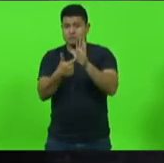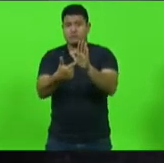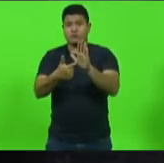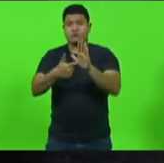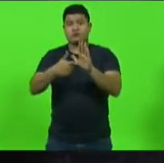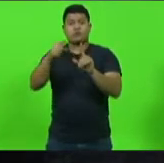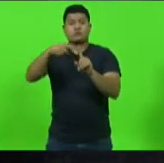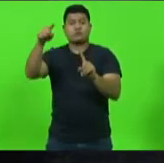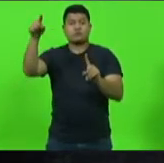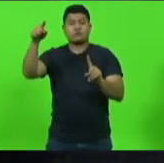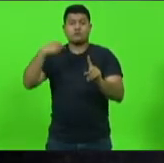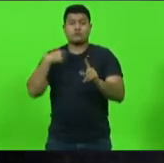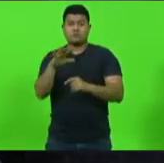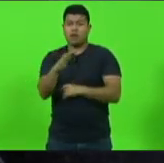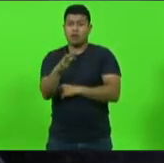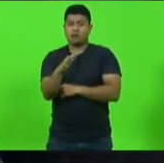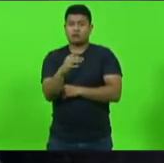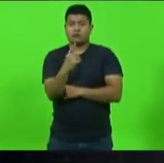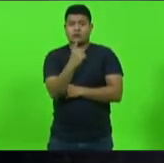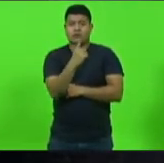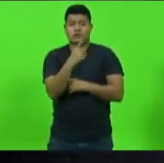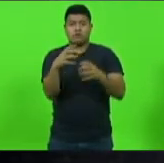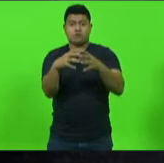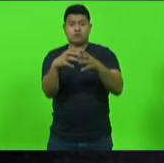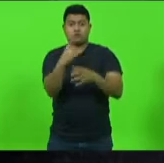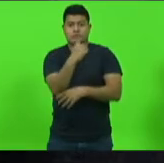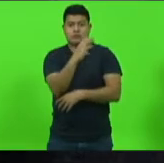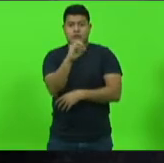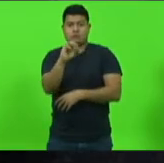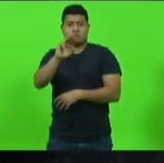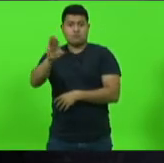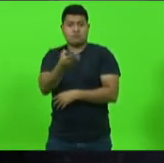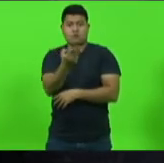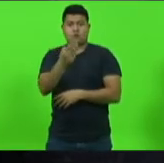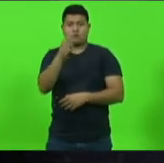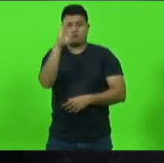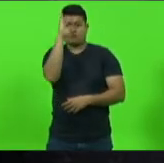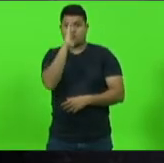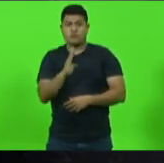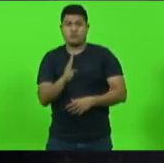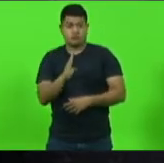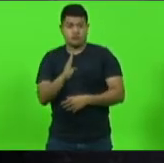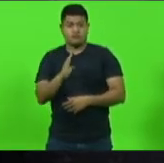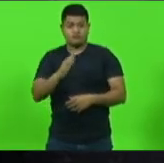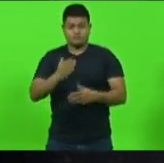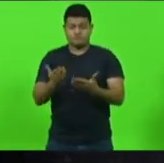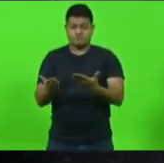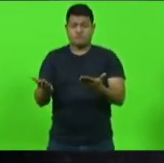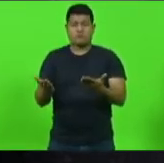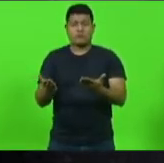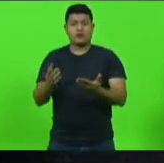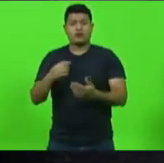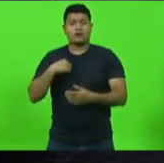que mais ou menos 100 milhões de brasileiros vivem com menos de um salário mínimo.